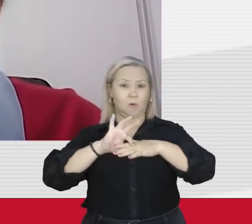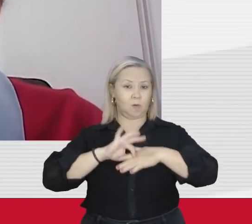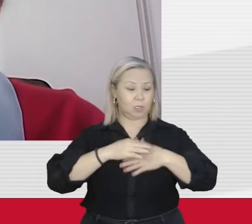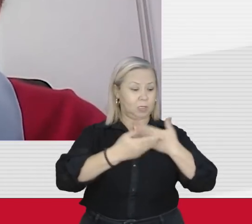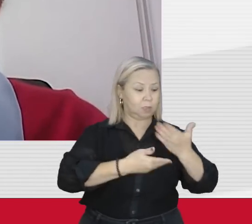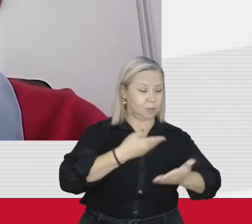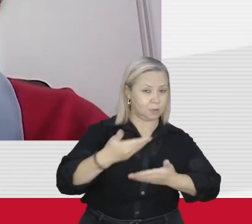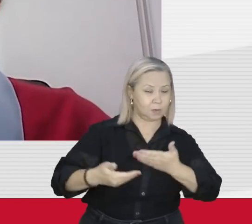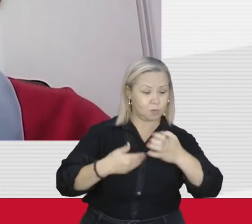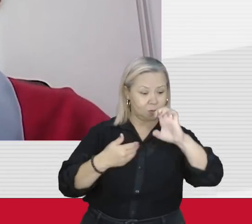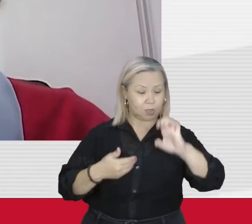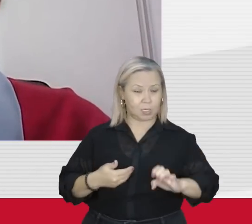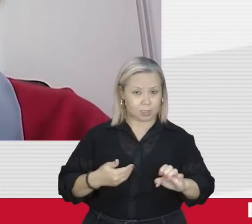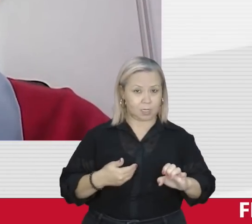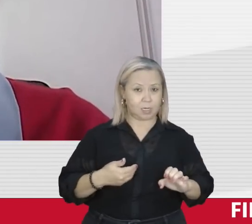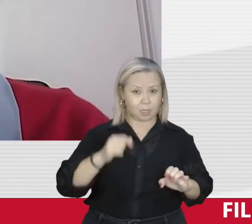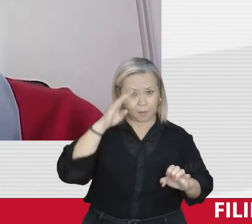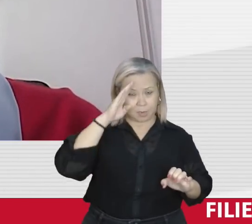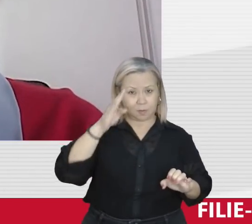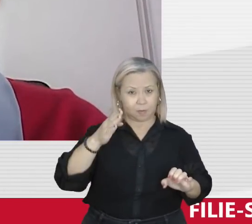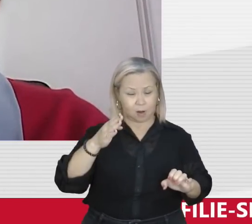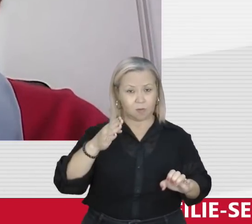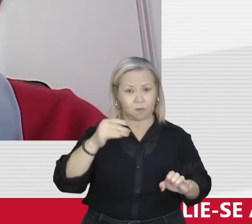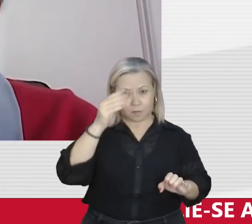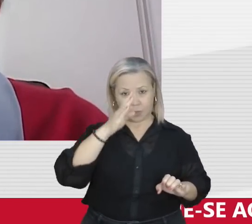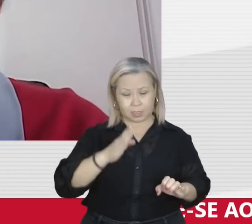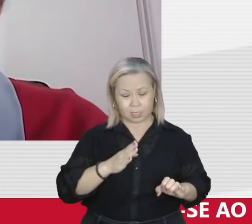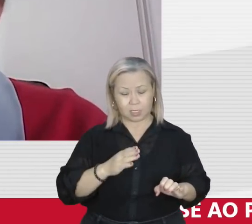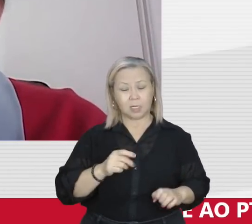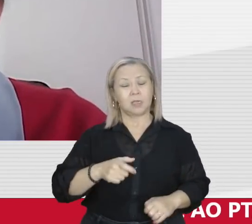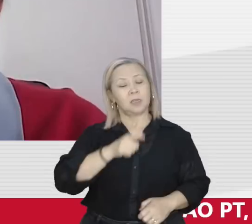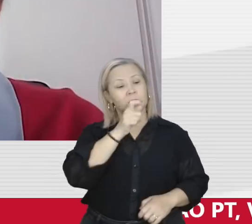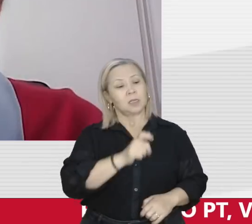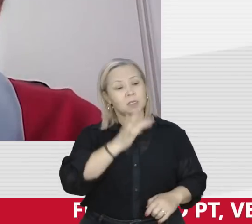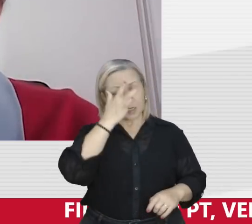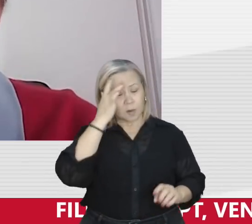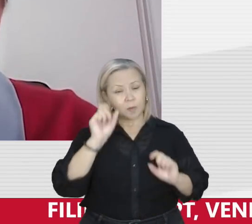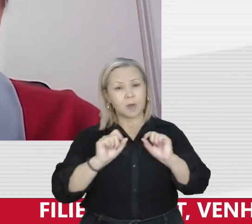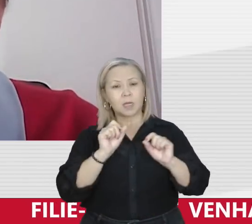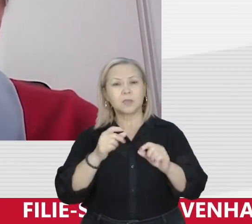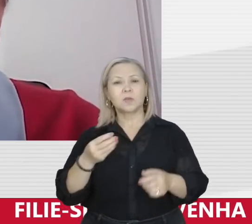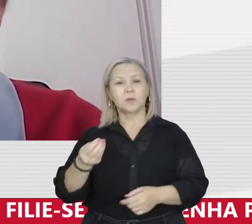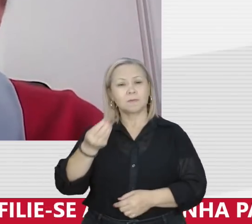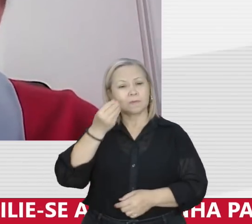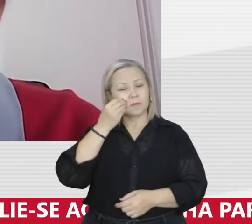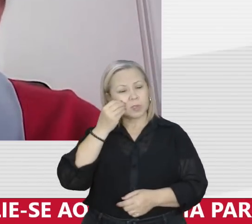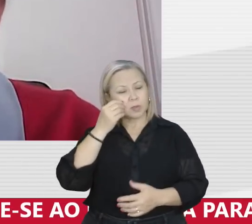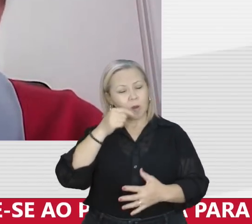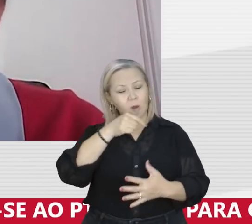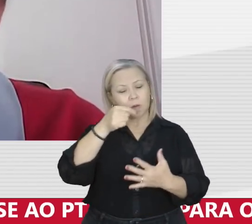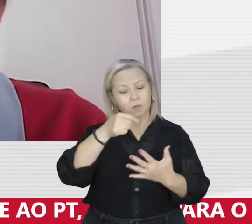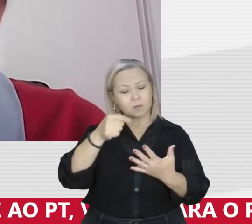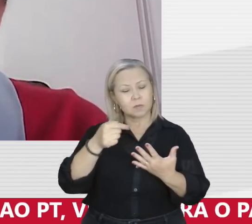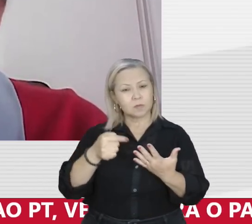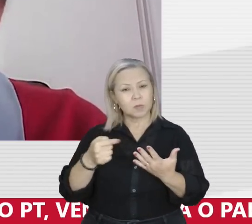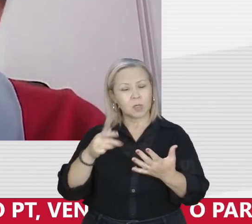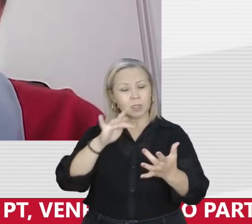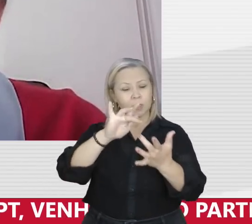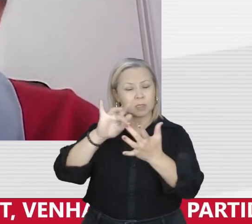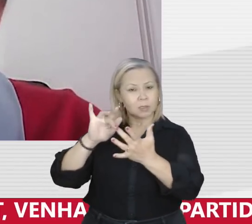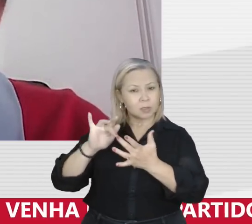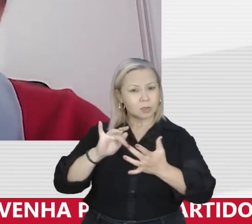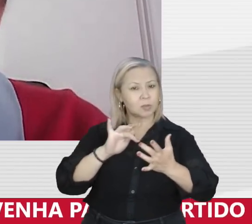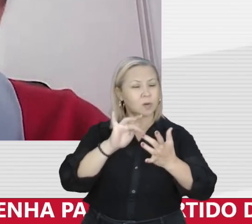esquerda brasileira e sempre foi uma pessoa que procurou os pontos de contato, né,